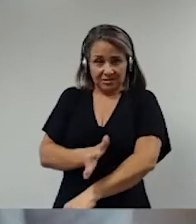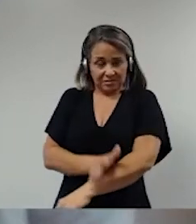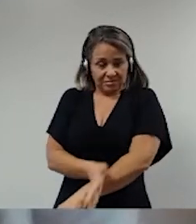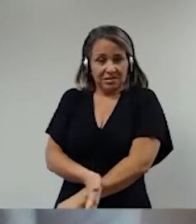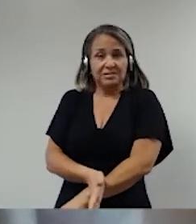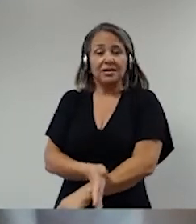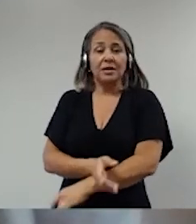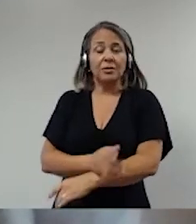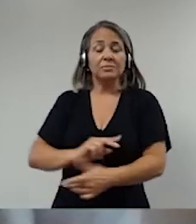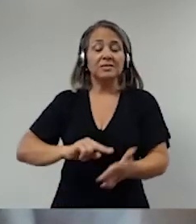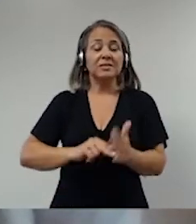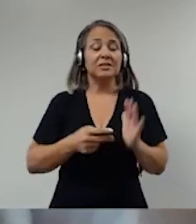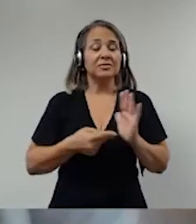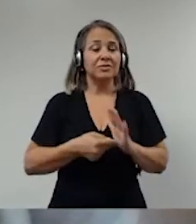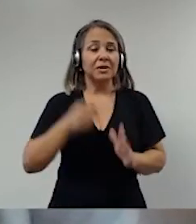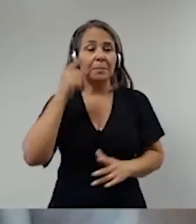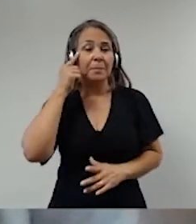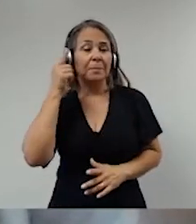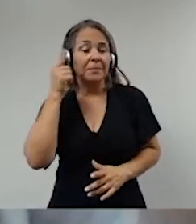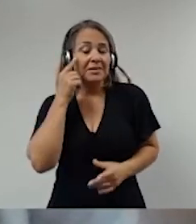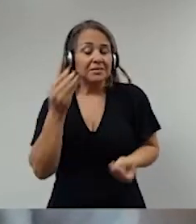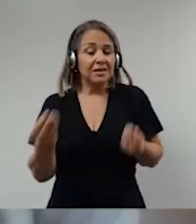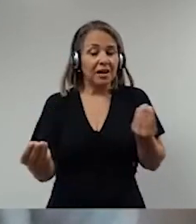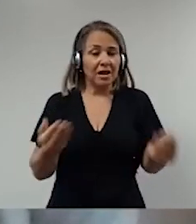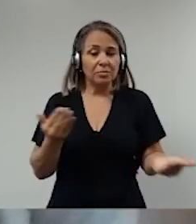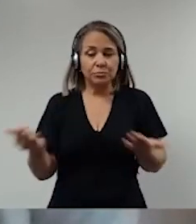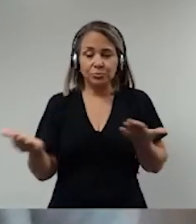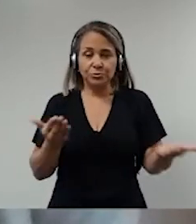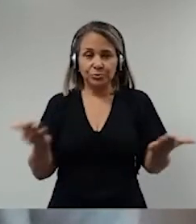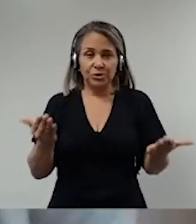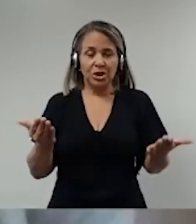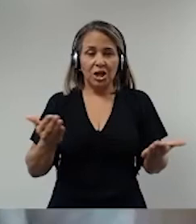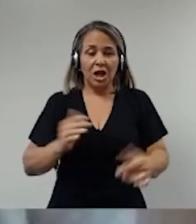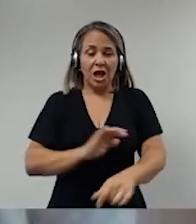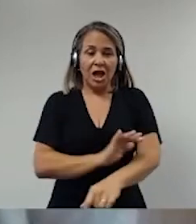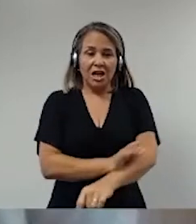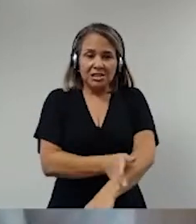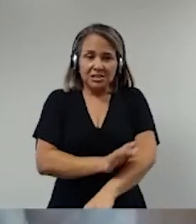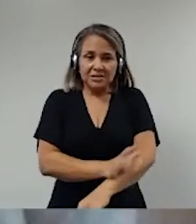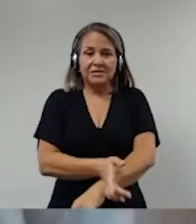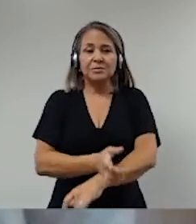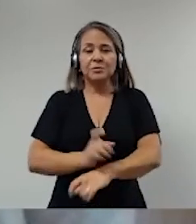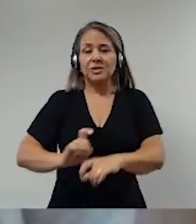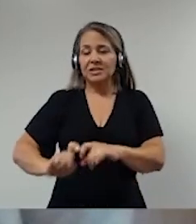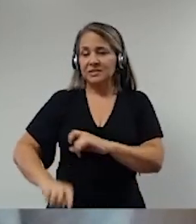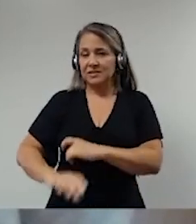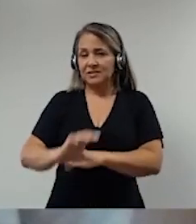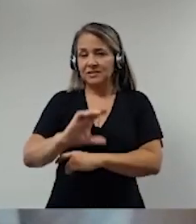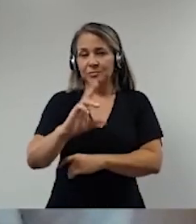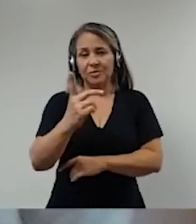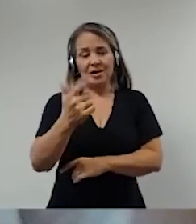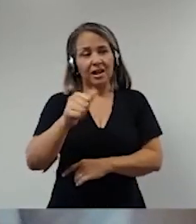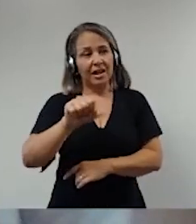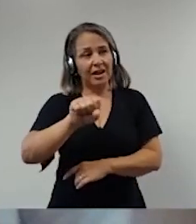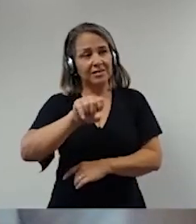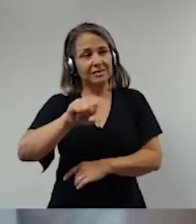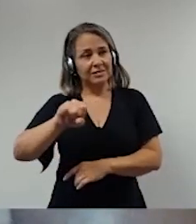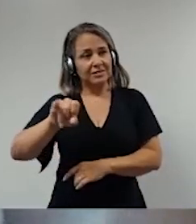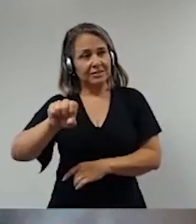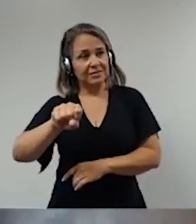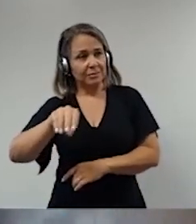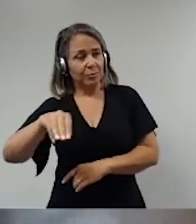significa pensar a convergência entre racismo, sexismo, classismo e